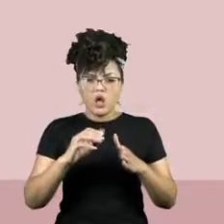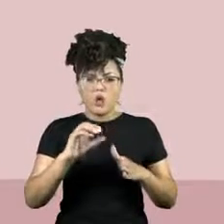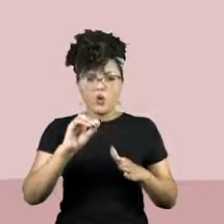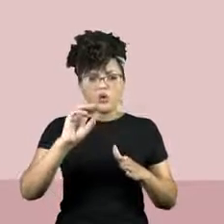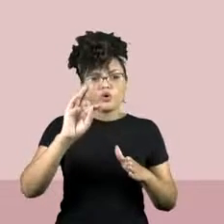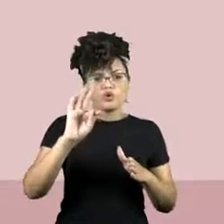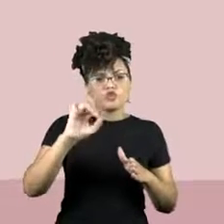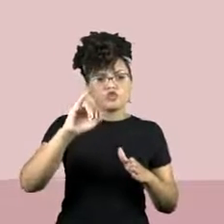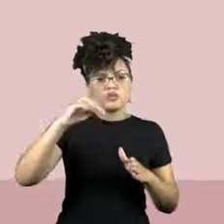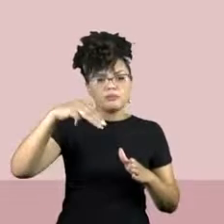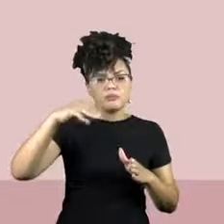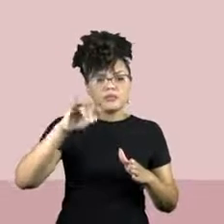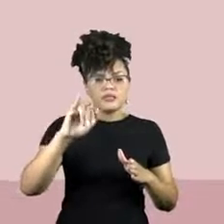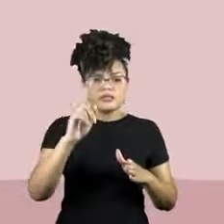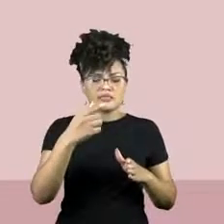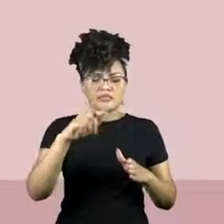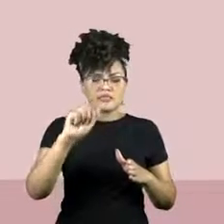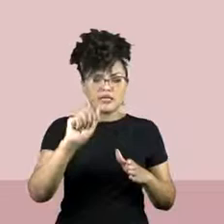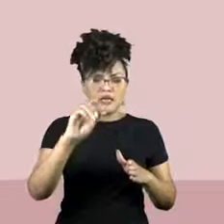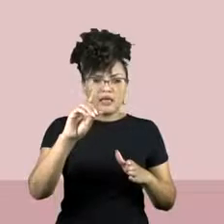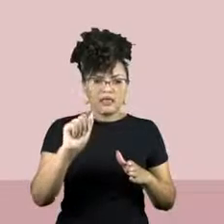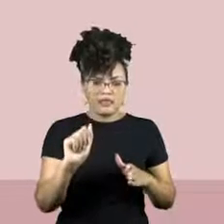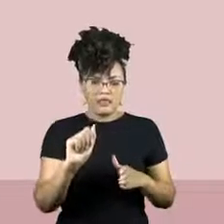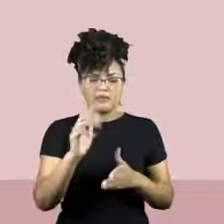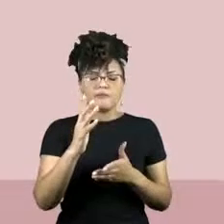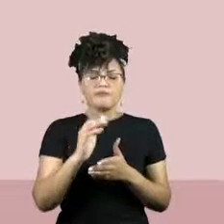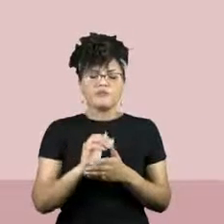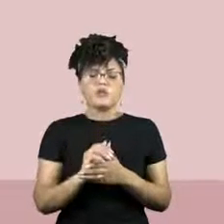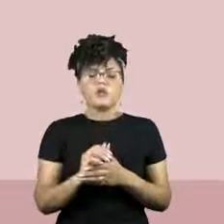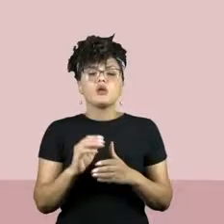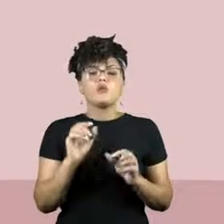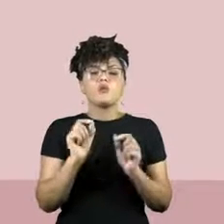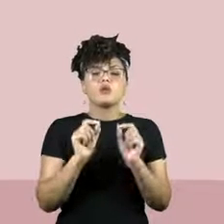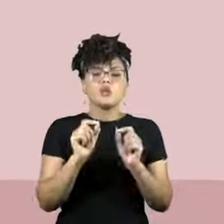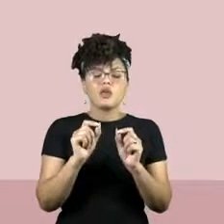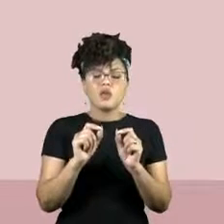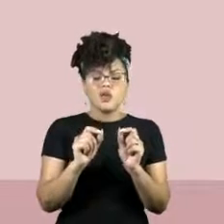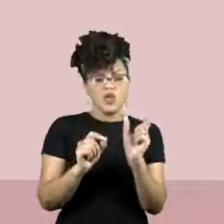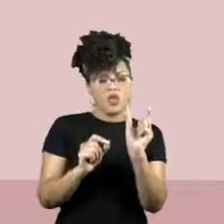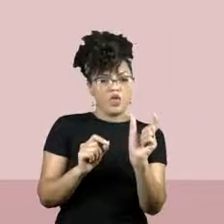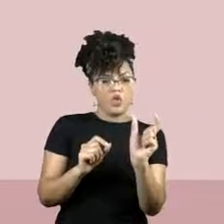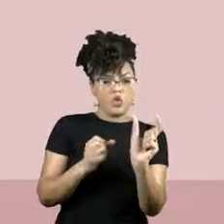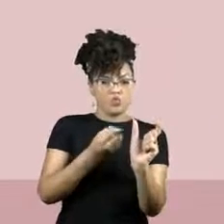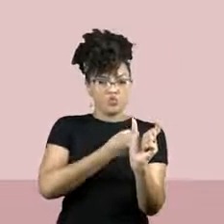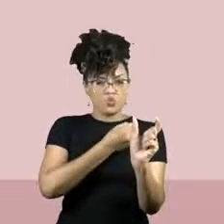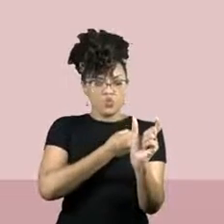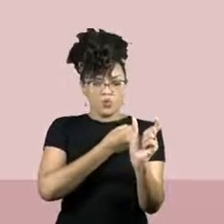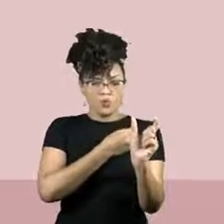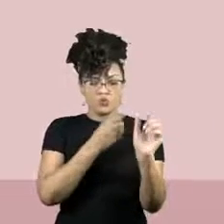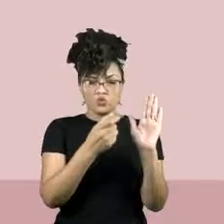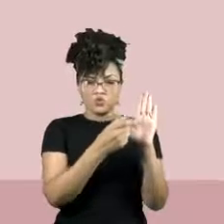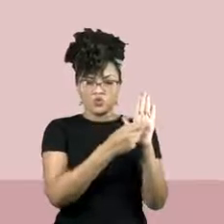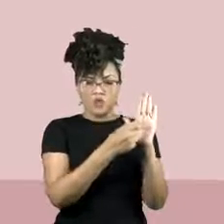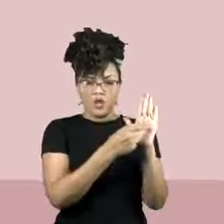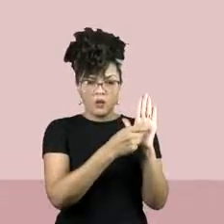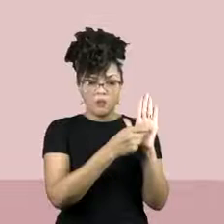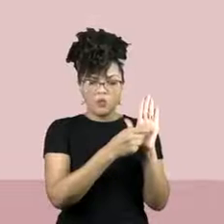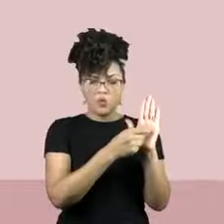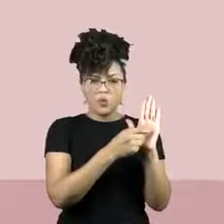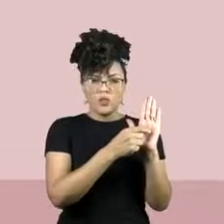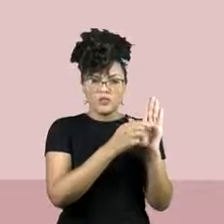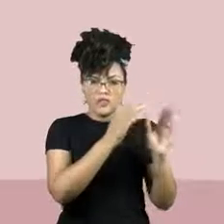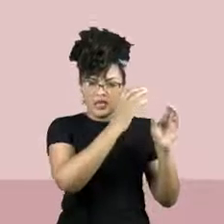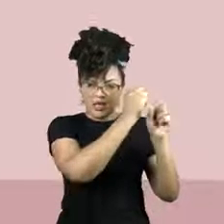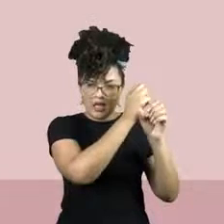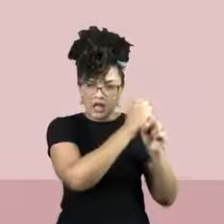superfície de ruptura otimizada é o seguinte: é um algoritmo onde o software vai ter uma série de cálculos